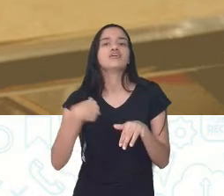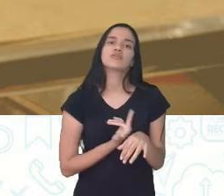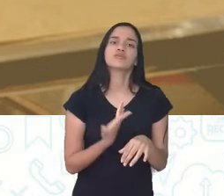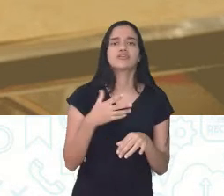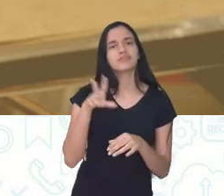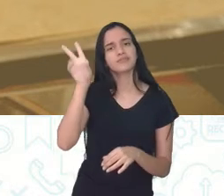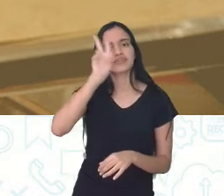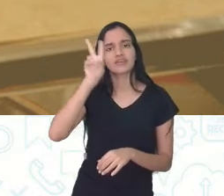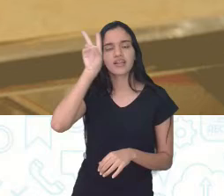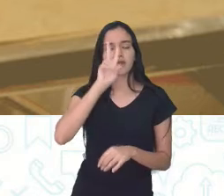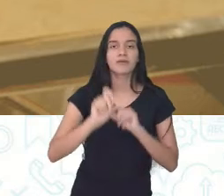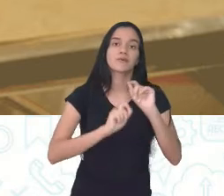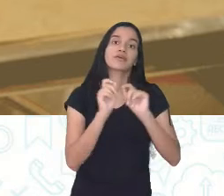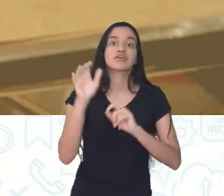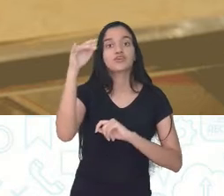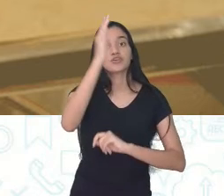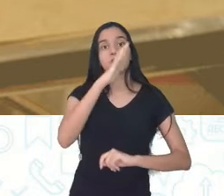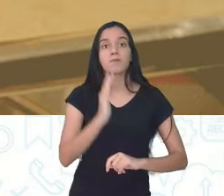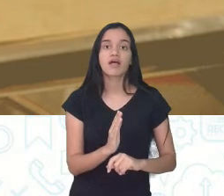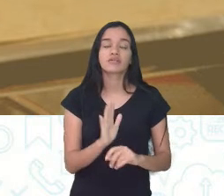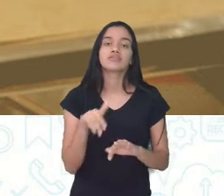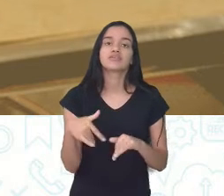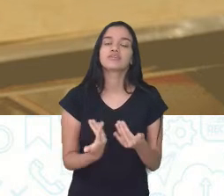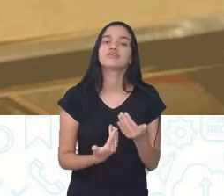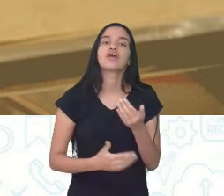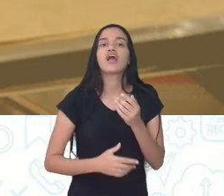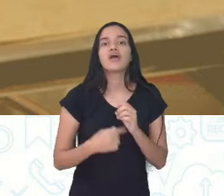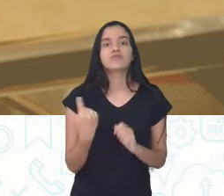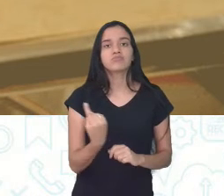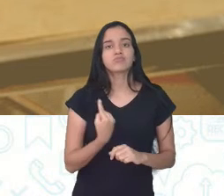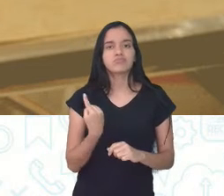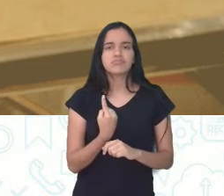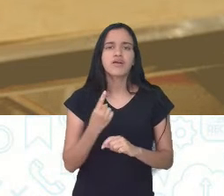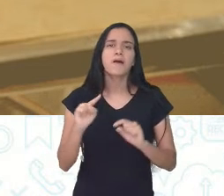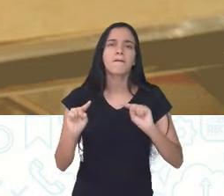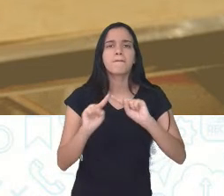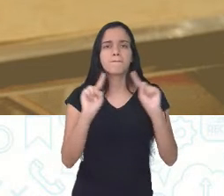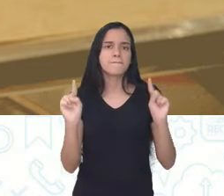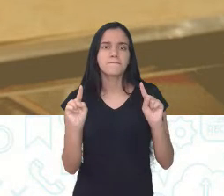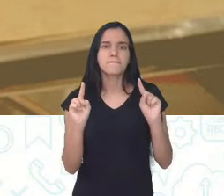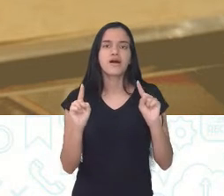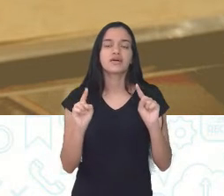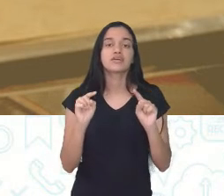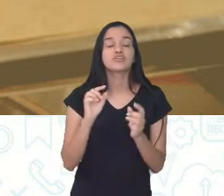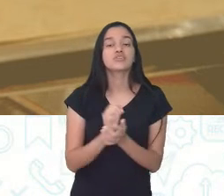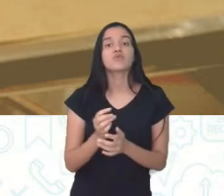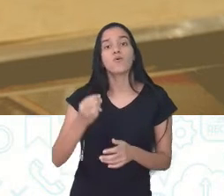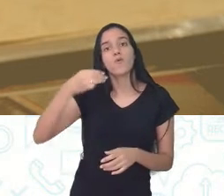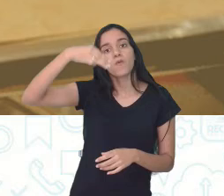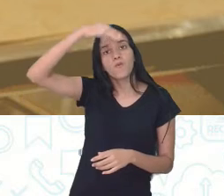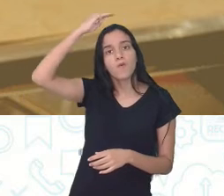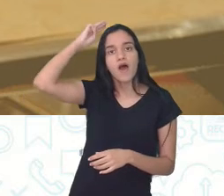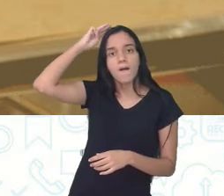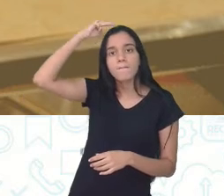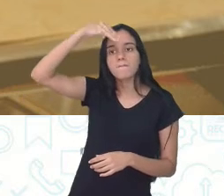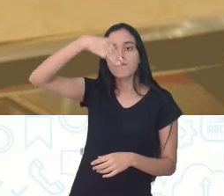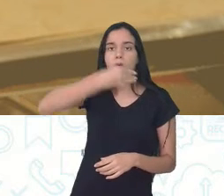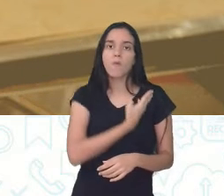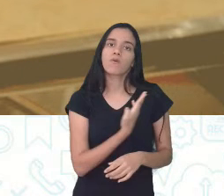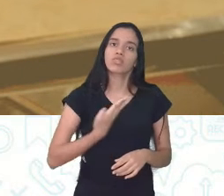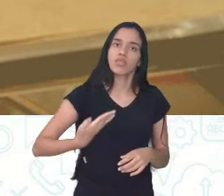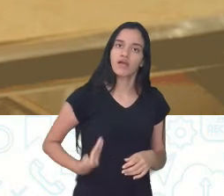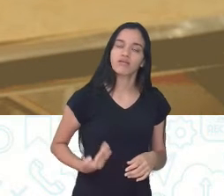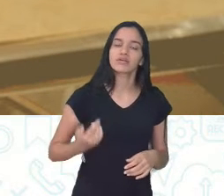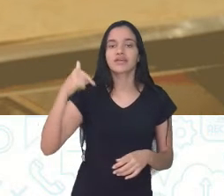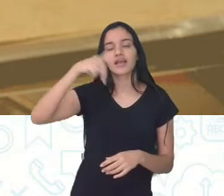tem que lembrar que o Brasil, né, se tornou independente, mas se tornou uma monarquia, né? É um dos